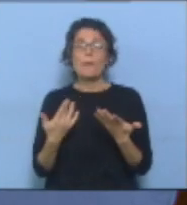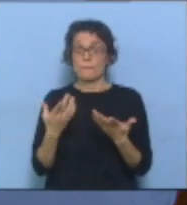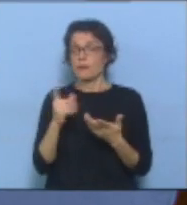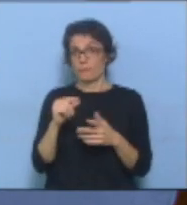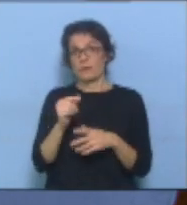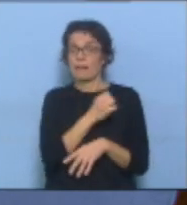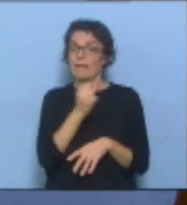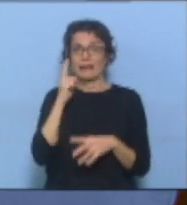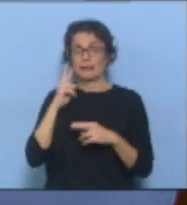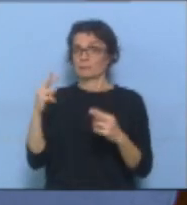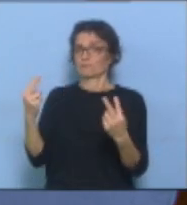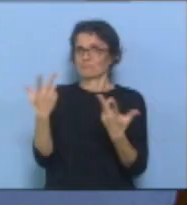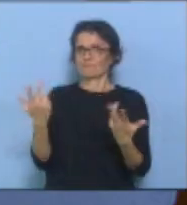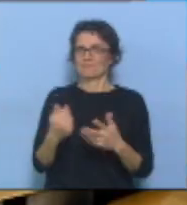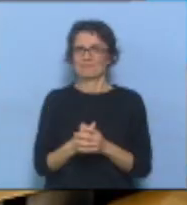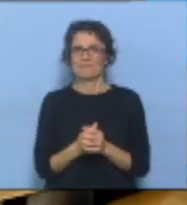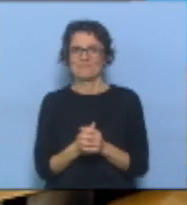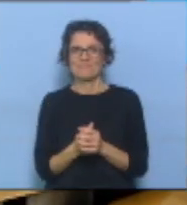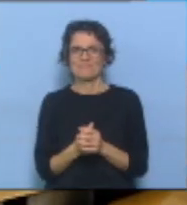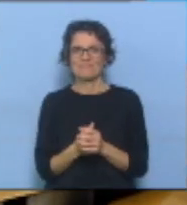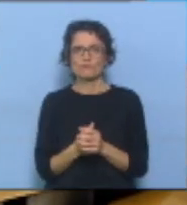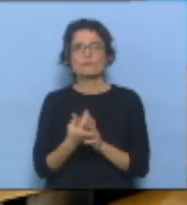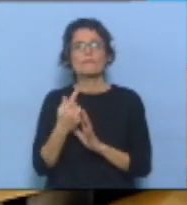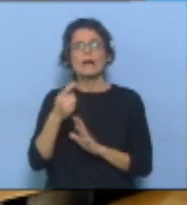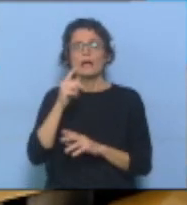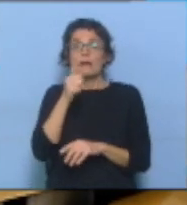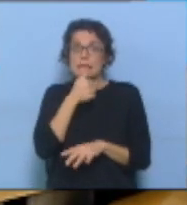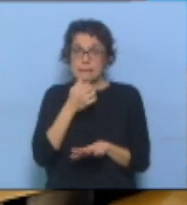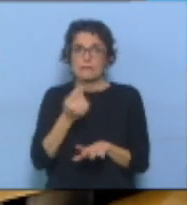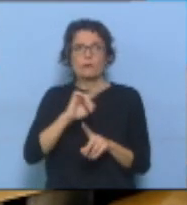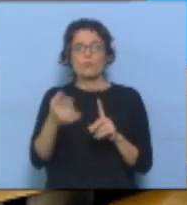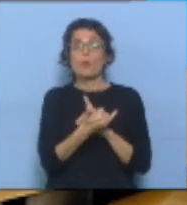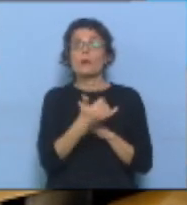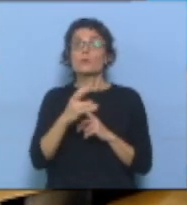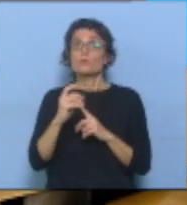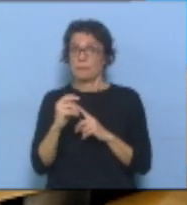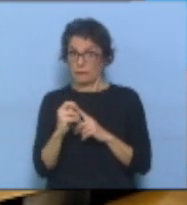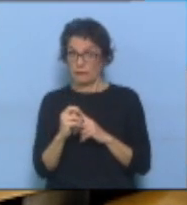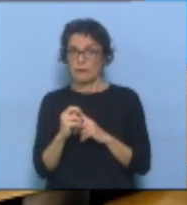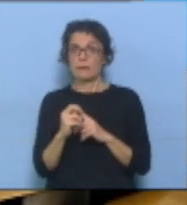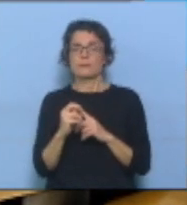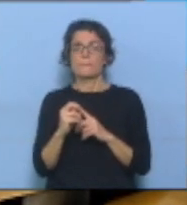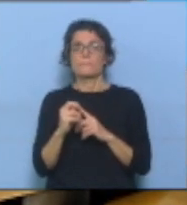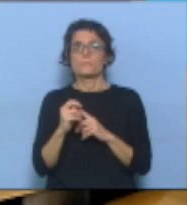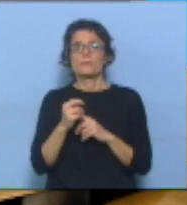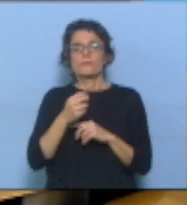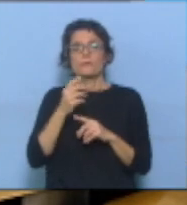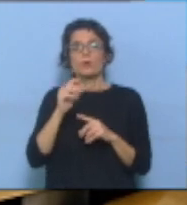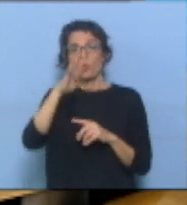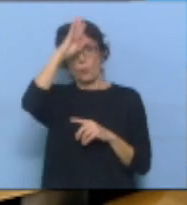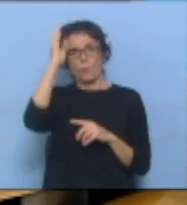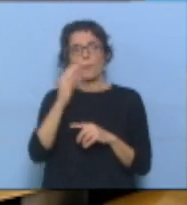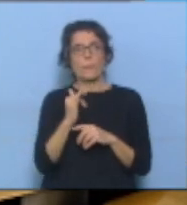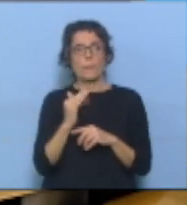certamente também. Eu decidi, foi em 2013, portanto, no ano do Papa Francisco, filo na Capela